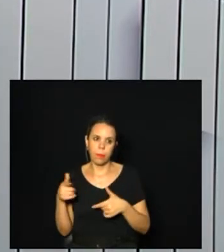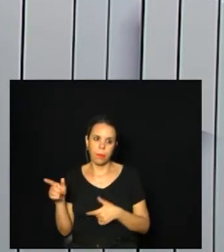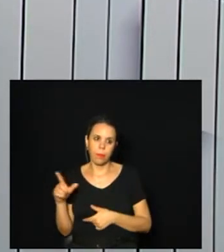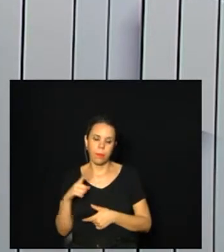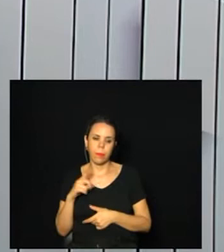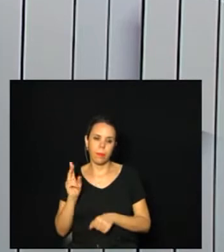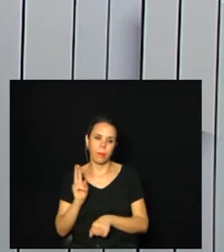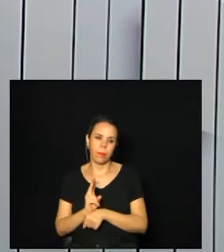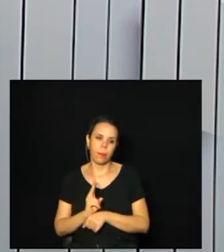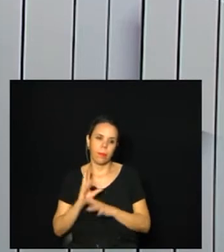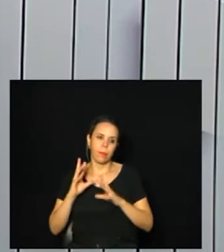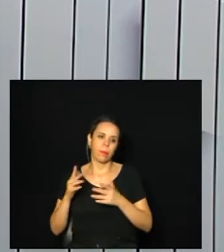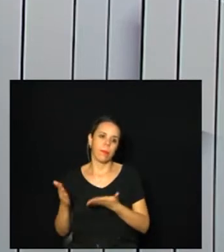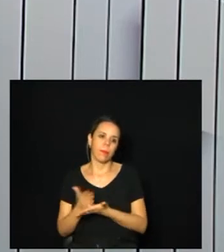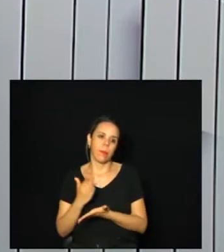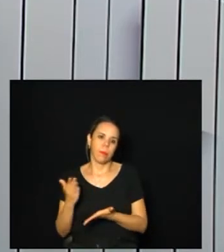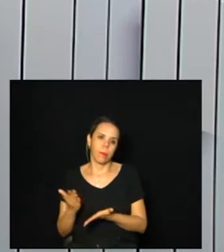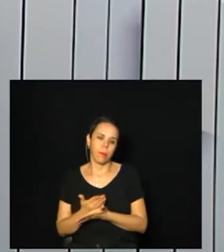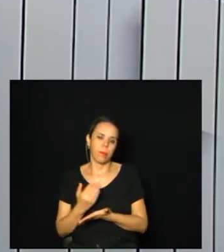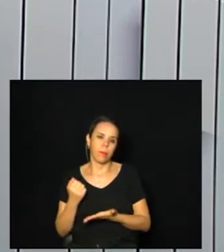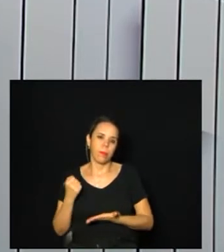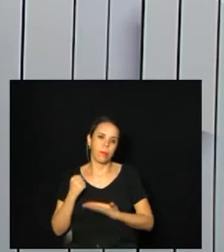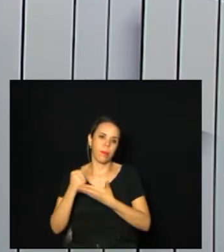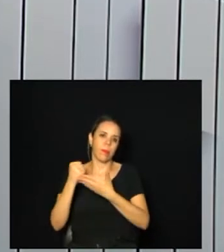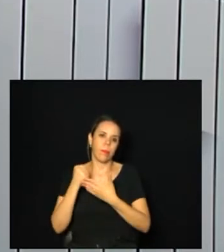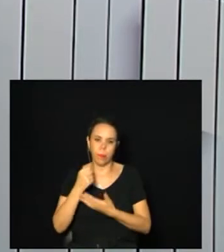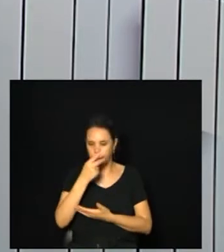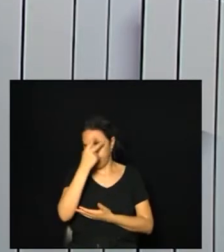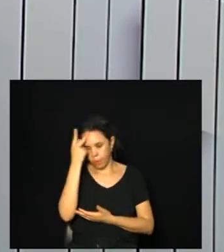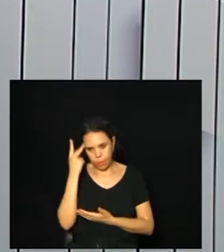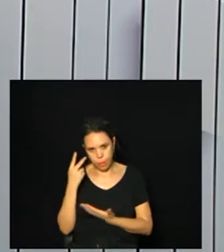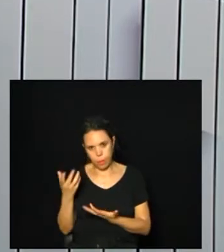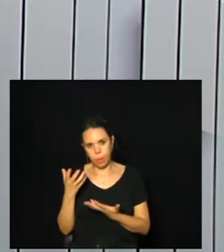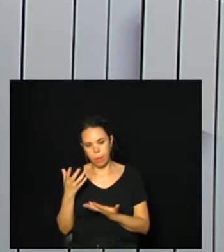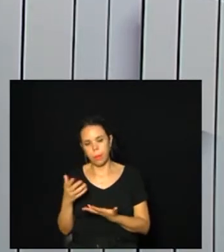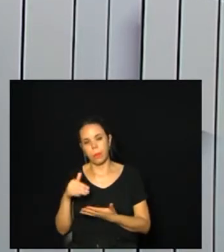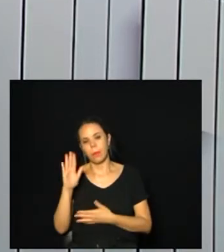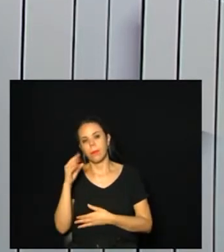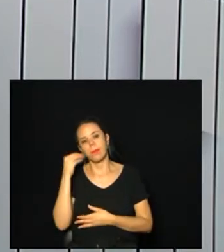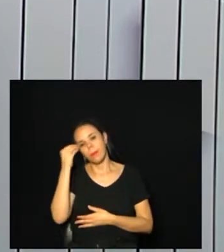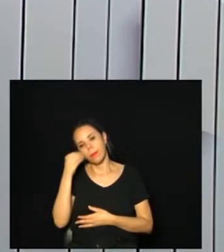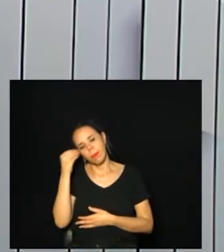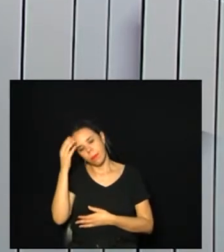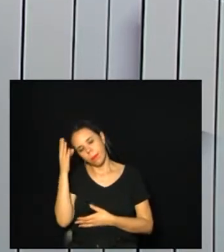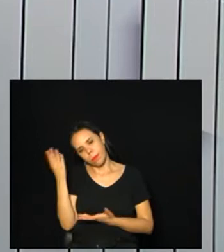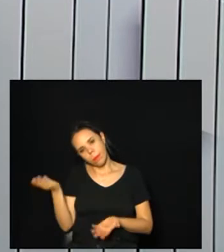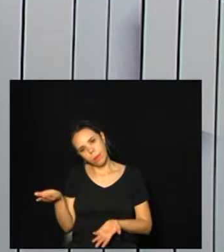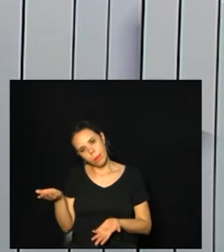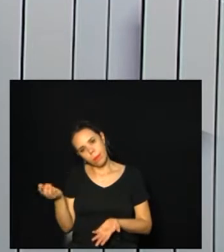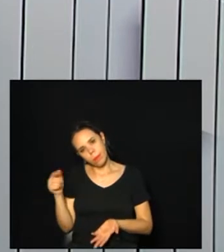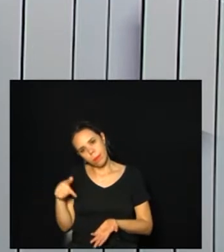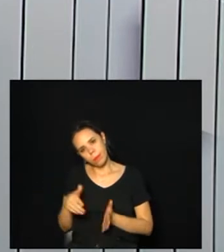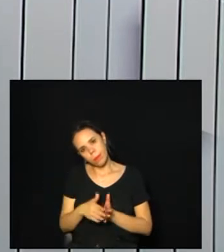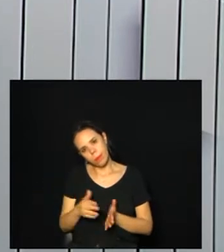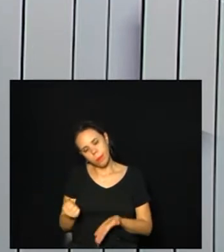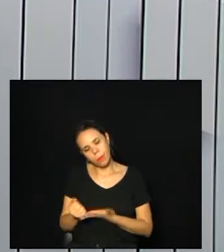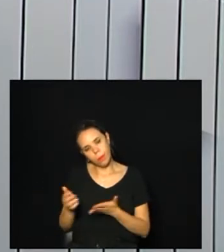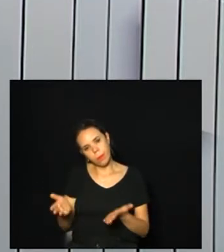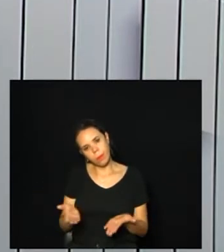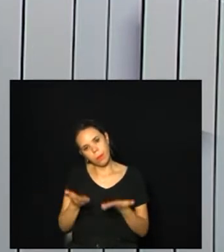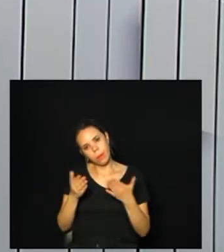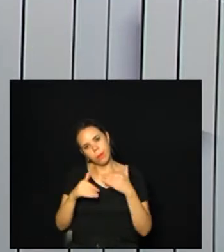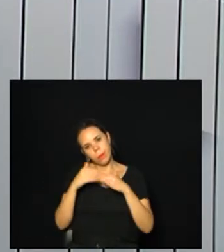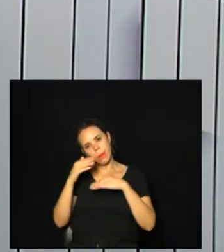de cuidar dos livros, no auxílio às pessoas que buscam por mais conhecimento, nesta contribuição